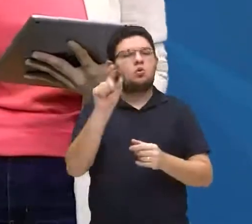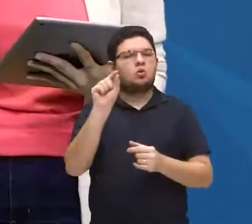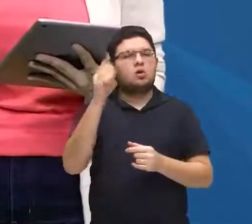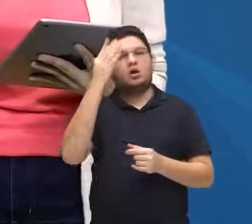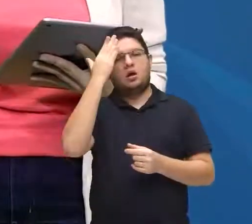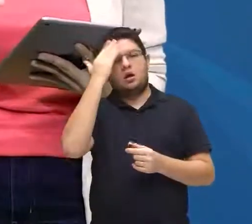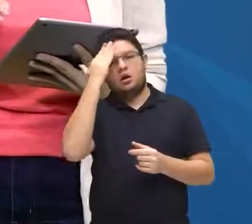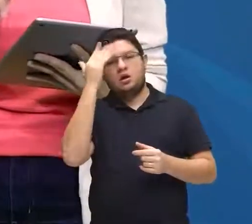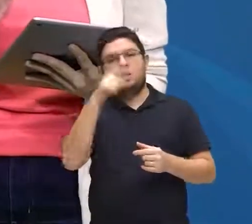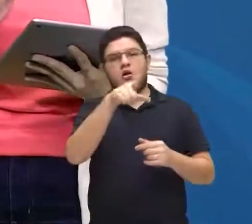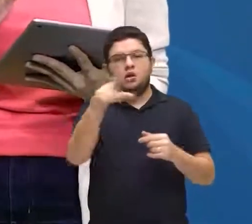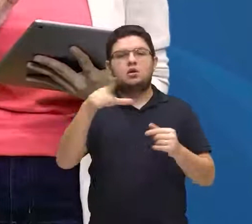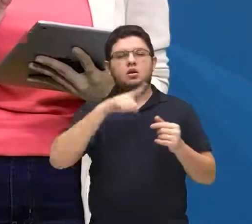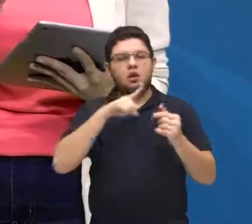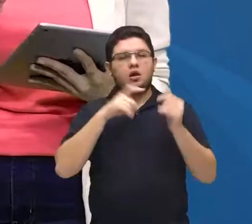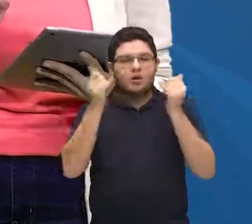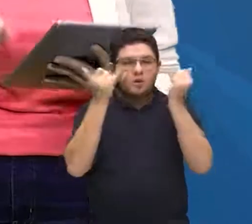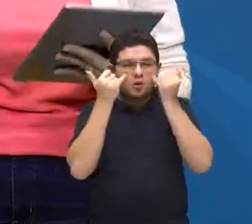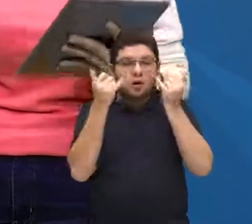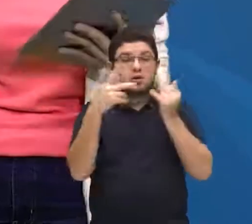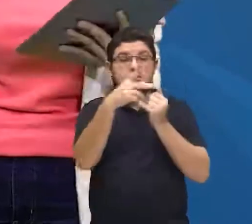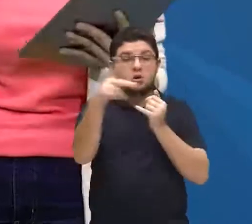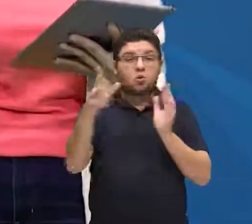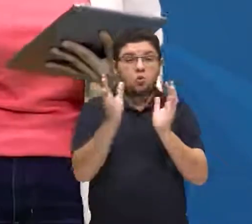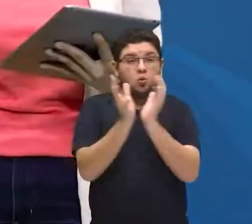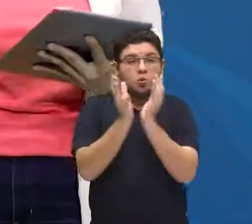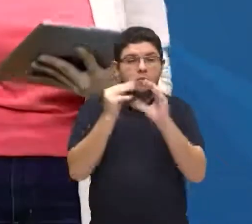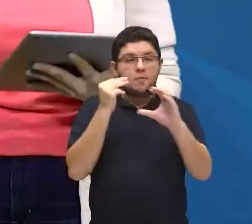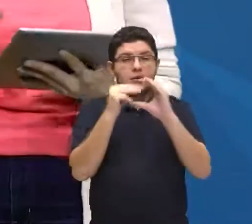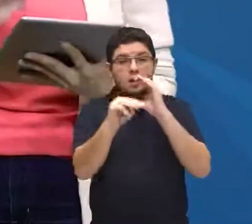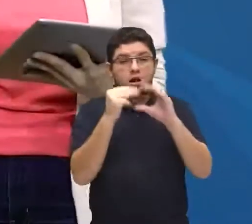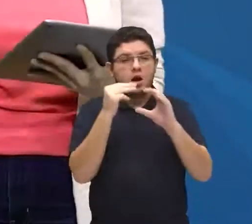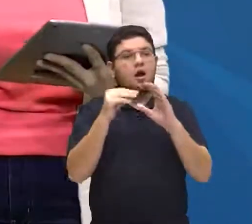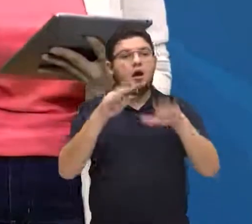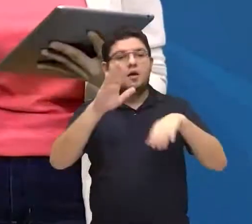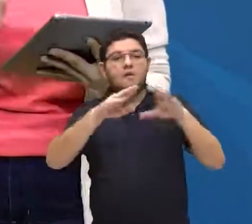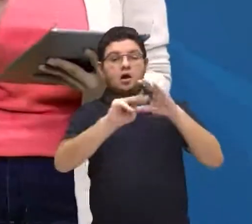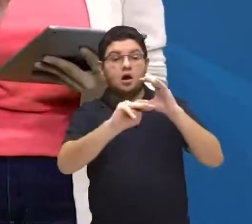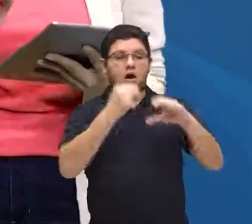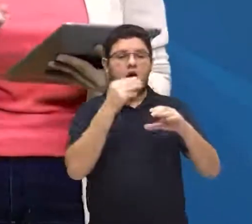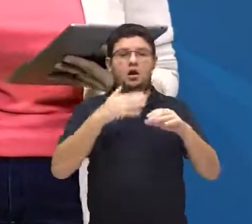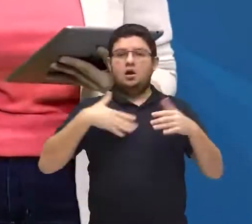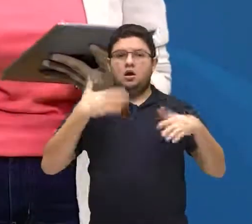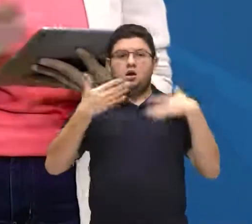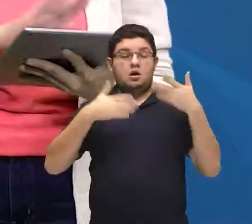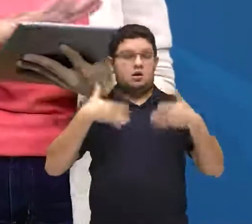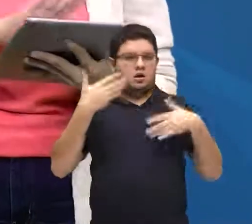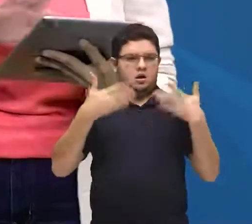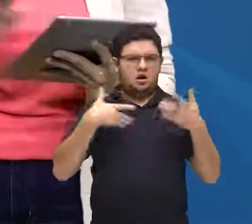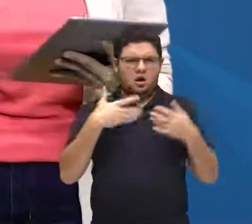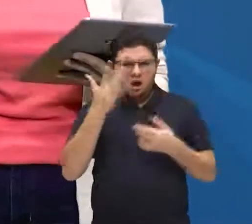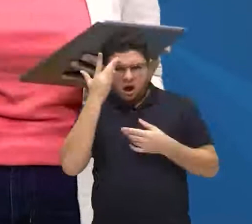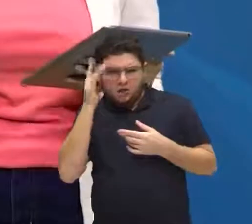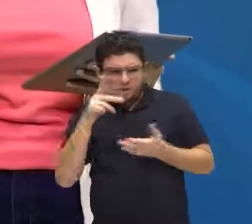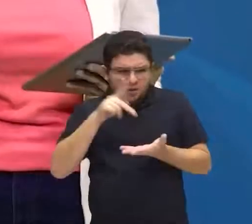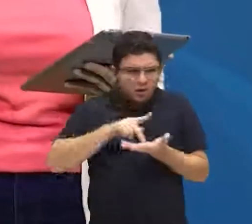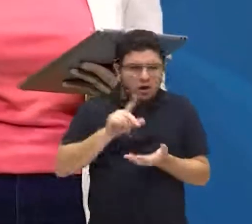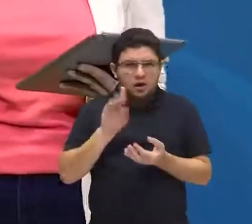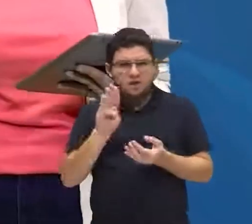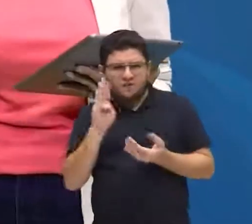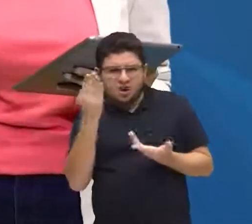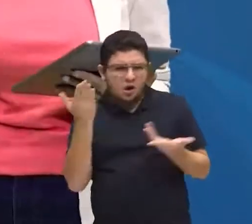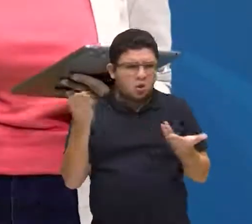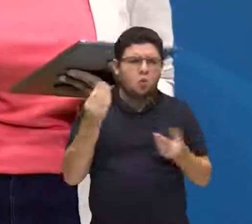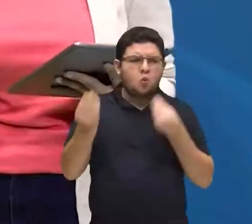mensagem, recebe informações, e às vezes, por ser uma informação que choca, a gente, olha, você viu isso? Será que é verdade? Não sei o que, e sai